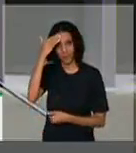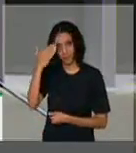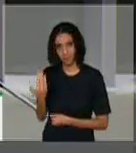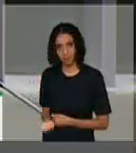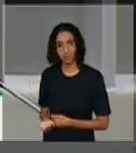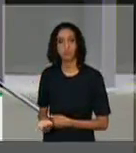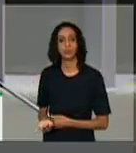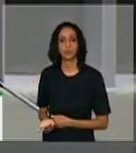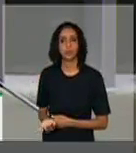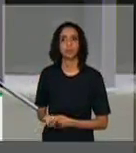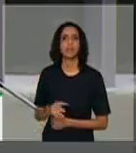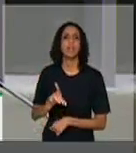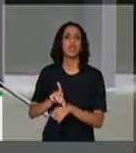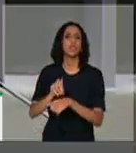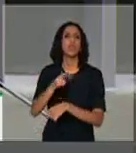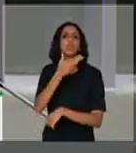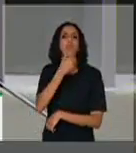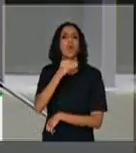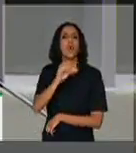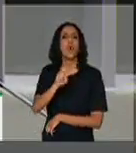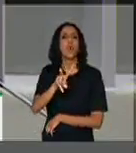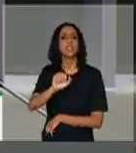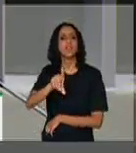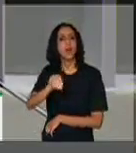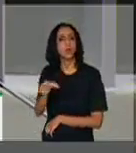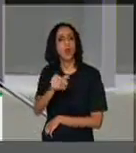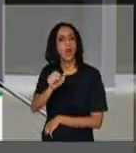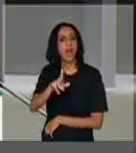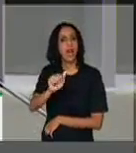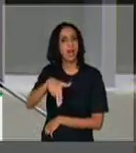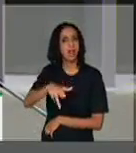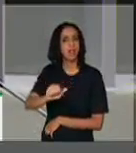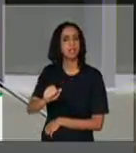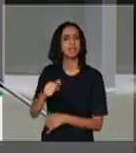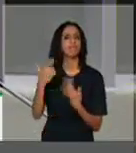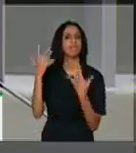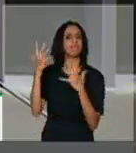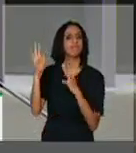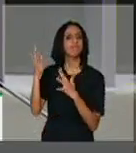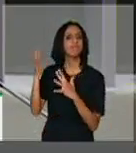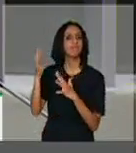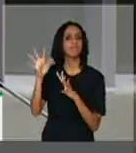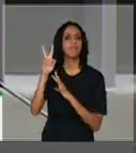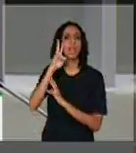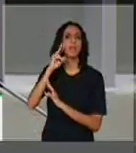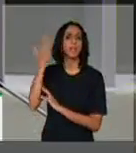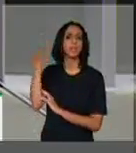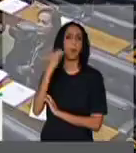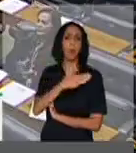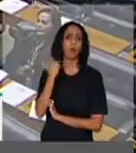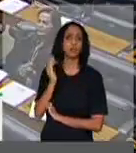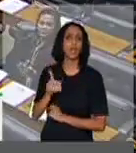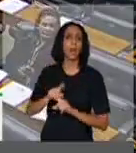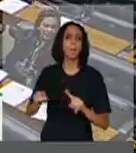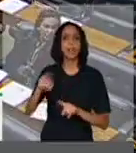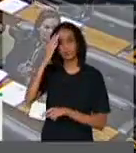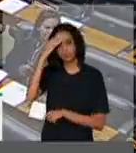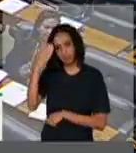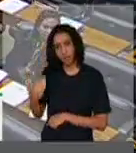ao doutor Osvaldo Aranha, aplaudindo a sua memória, o seu trabalho e os seus feitos.